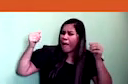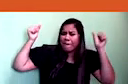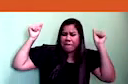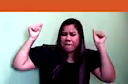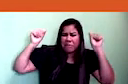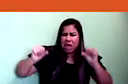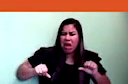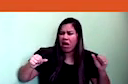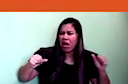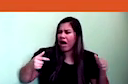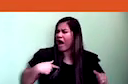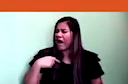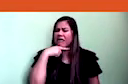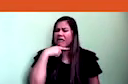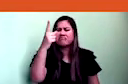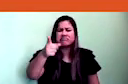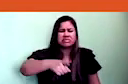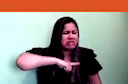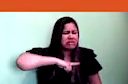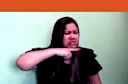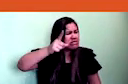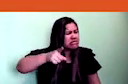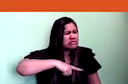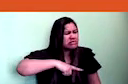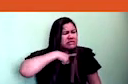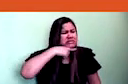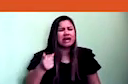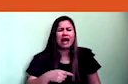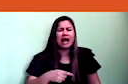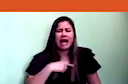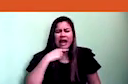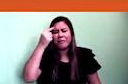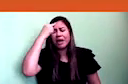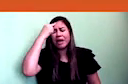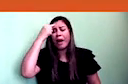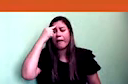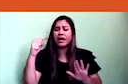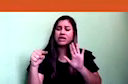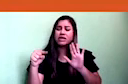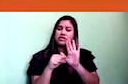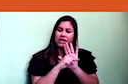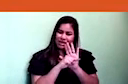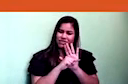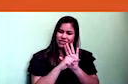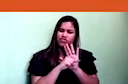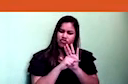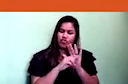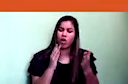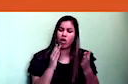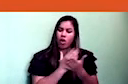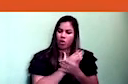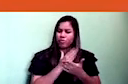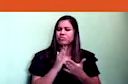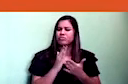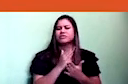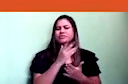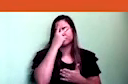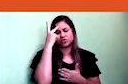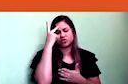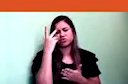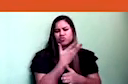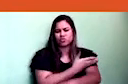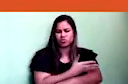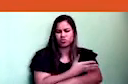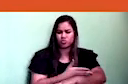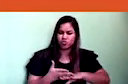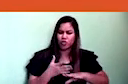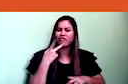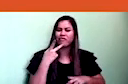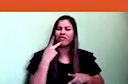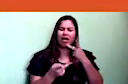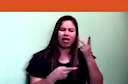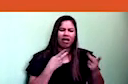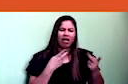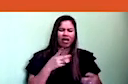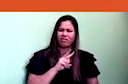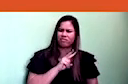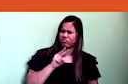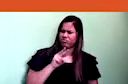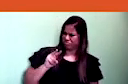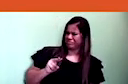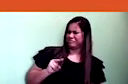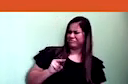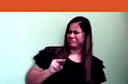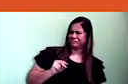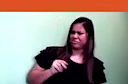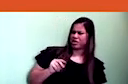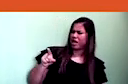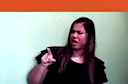certo, que são aqueles pensamentos nocivos, negativistas, que algumas pessoas carregam com si, e a gente olha para aquilo e fala assim, nossa, mas será